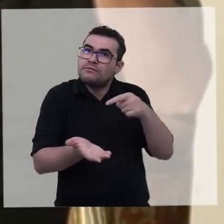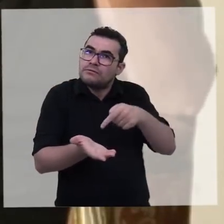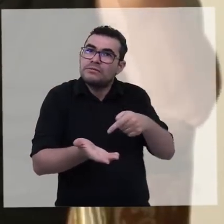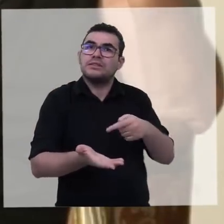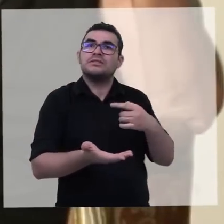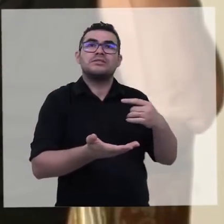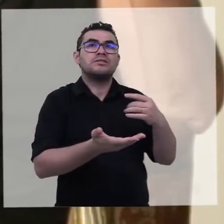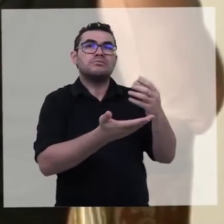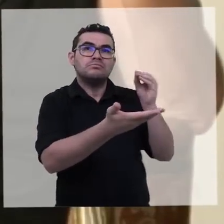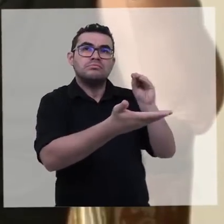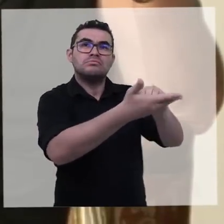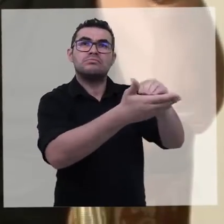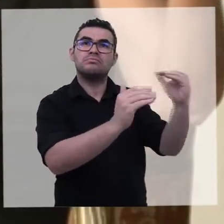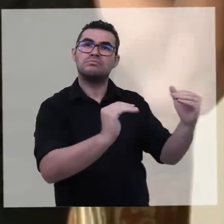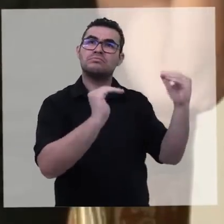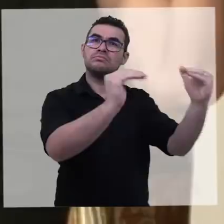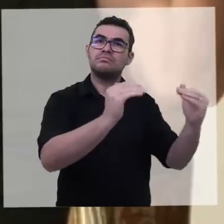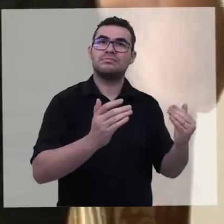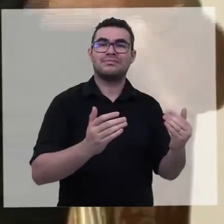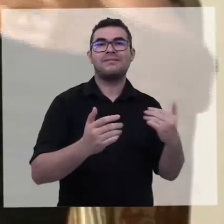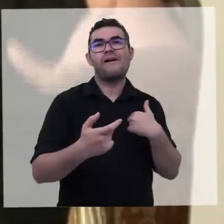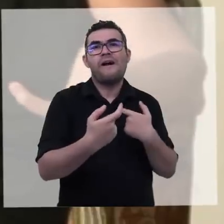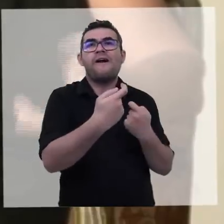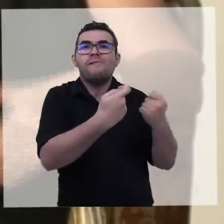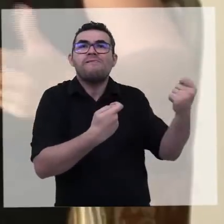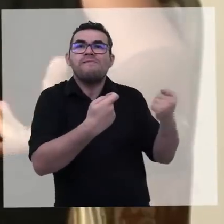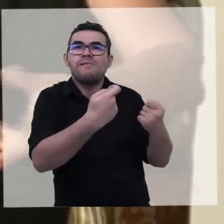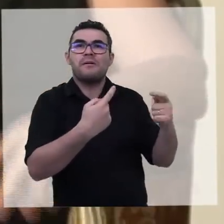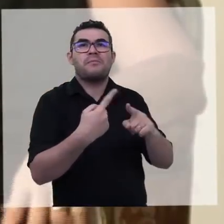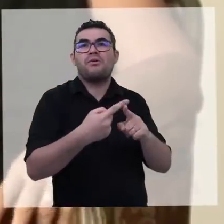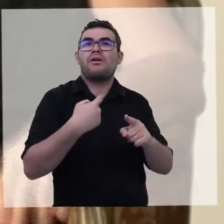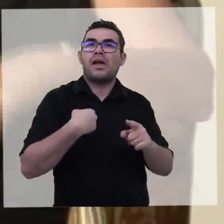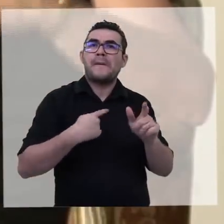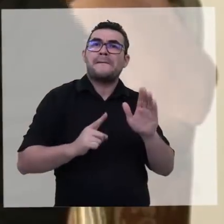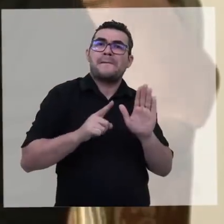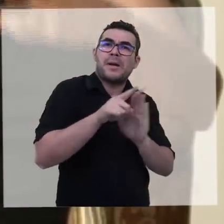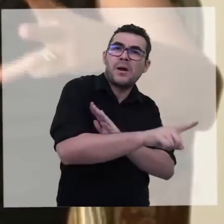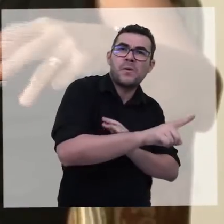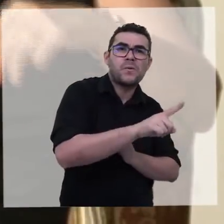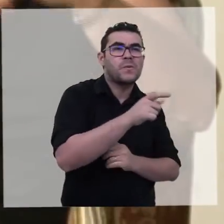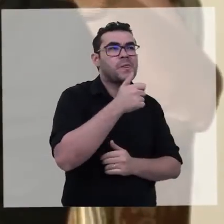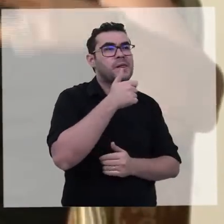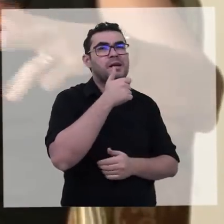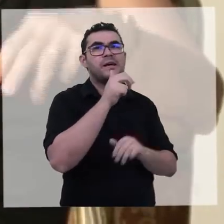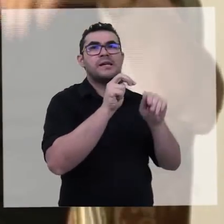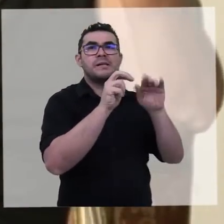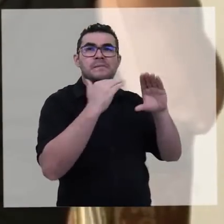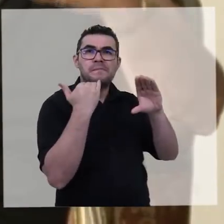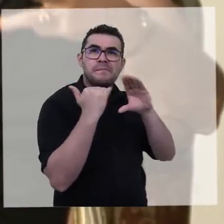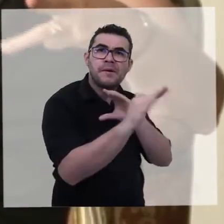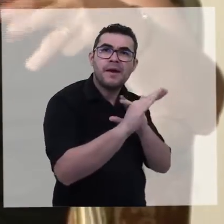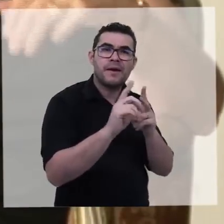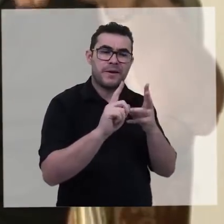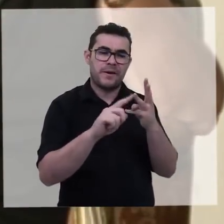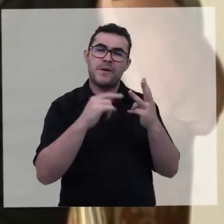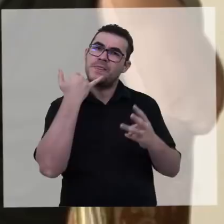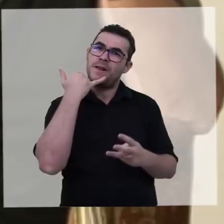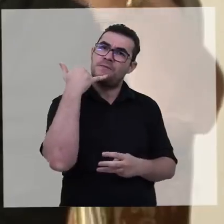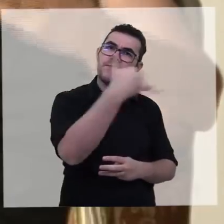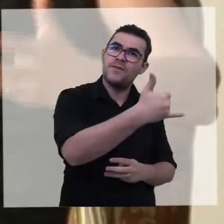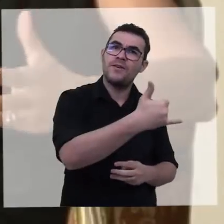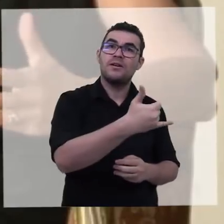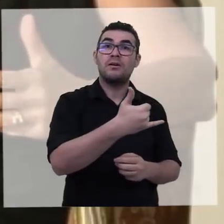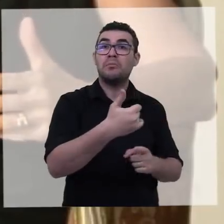E eu brigando no bom sentido, né? De questionar e mandar carta e